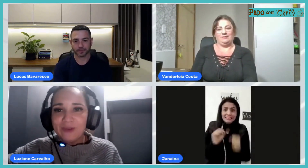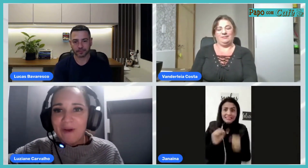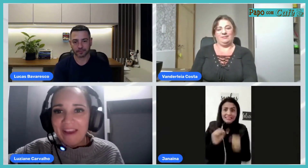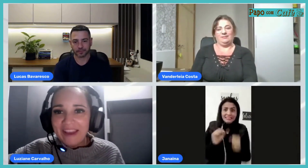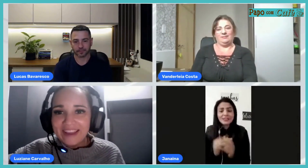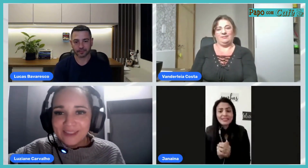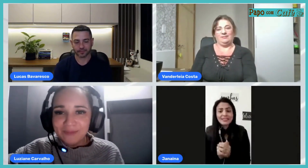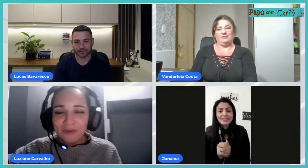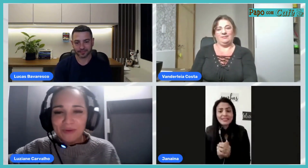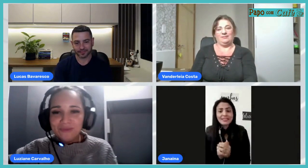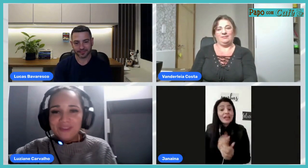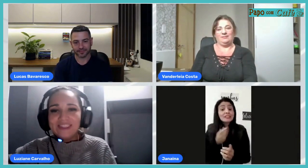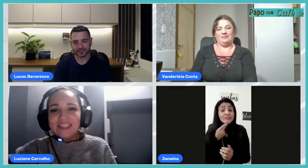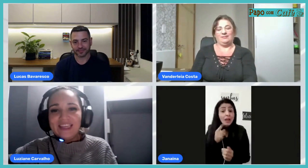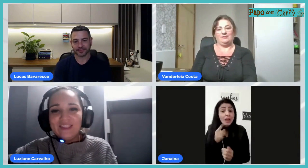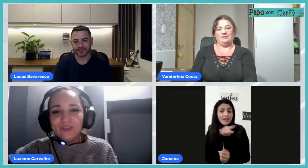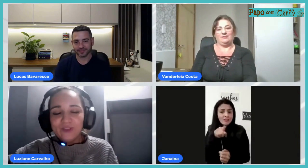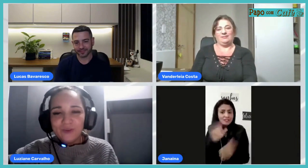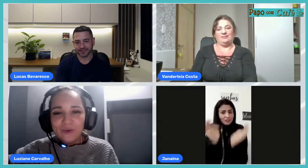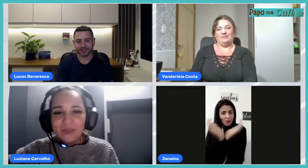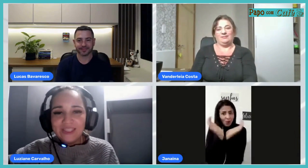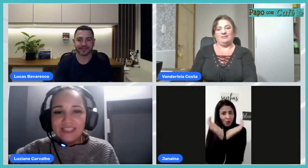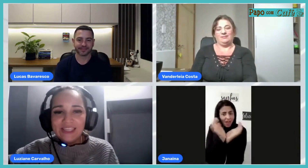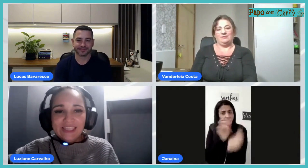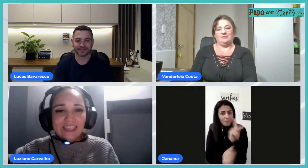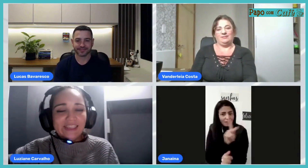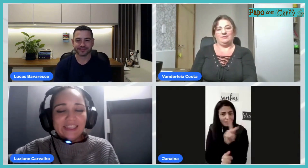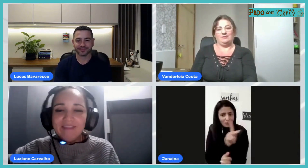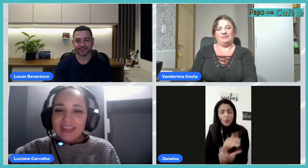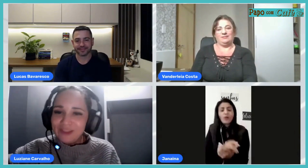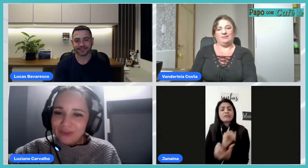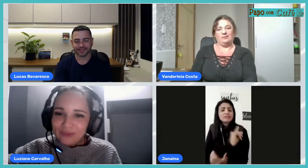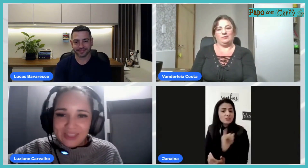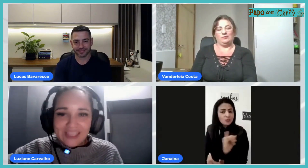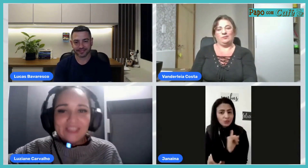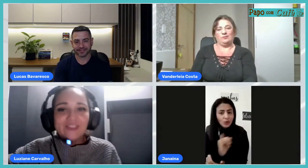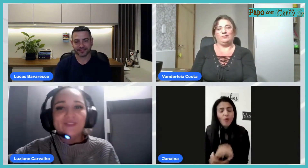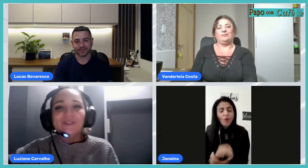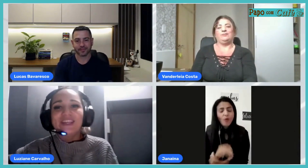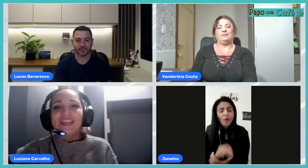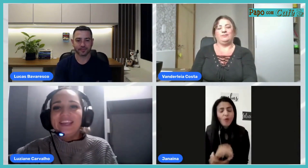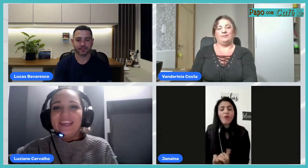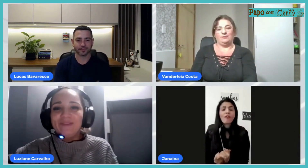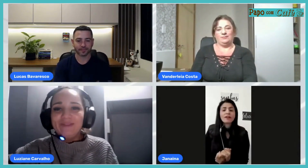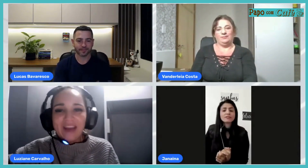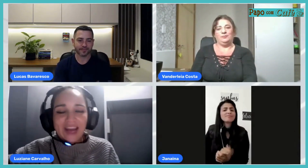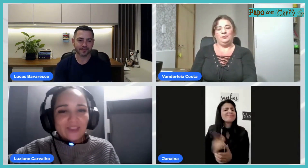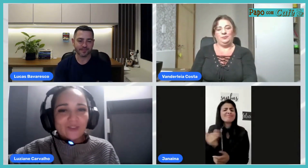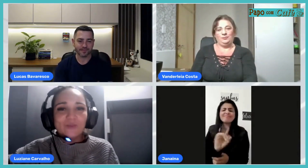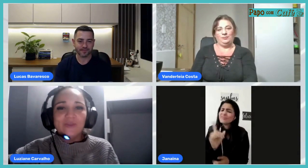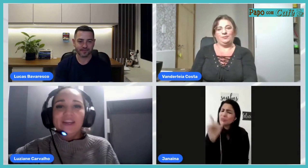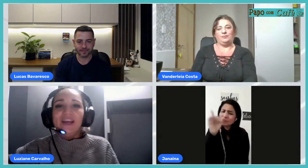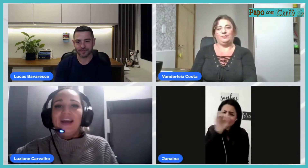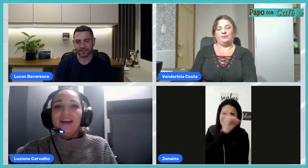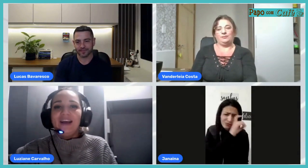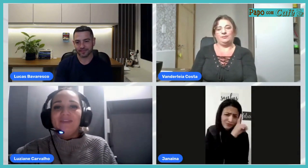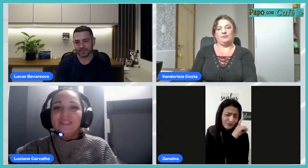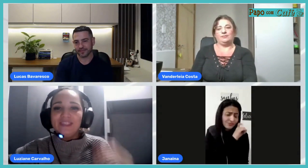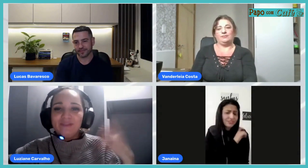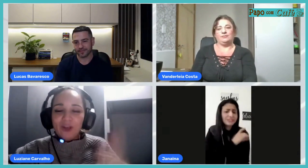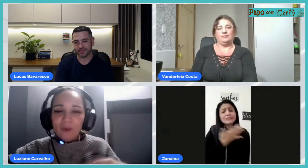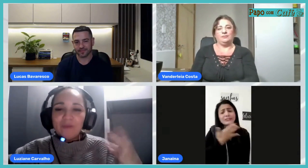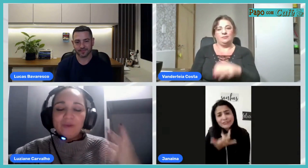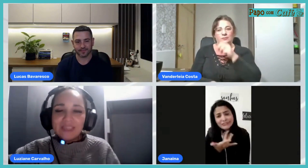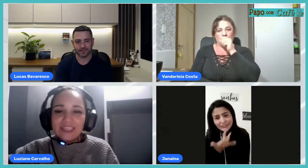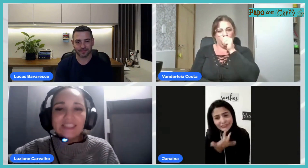dizer para os colegas, profs, né? Instrutores, não é difícil, né? É fácil. A